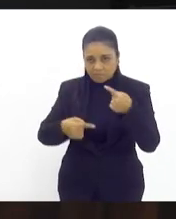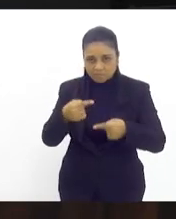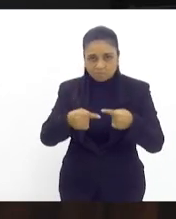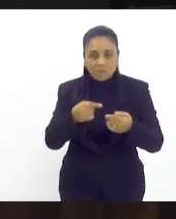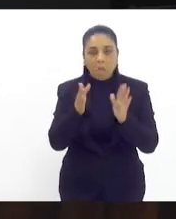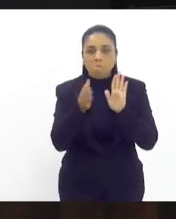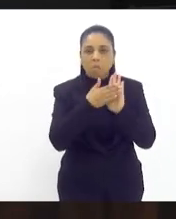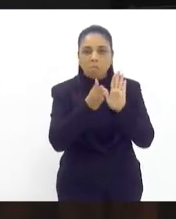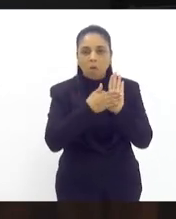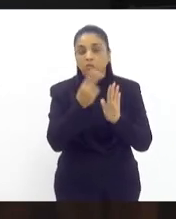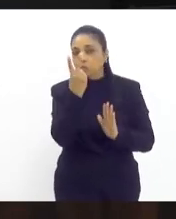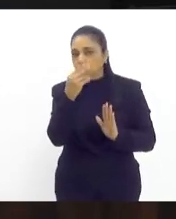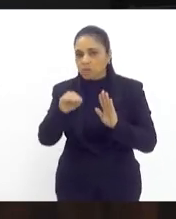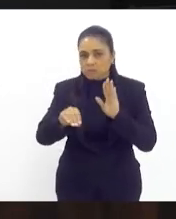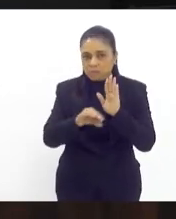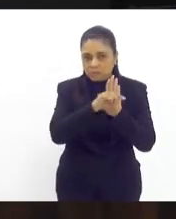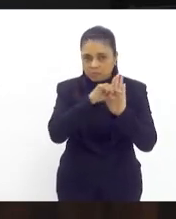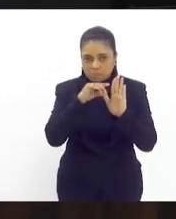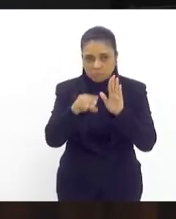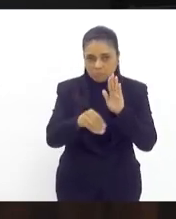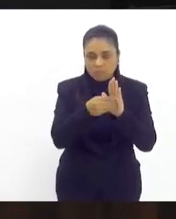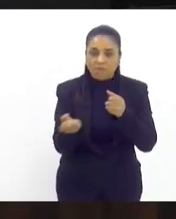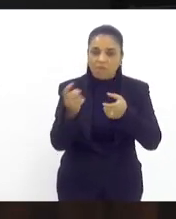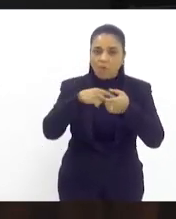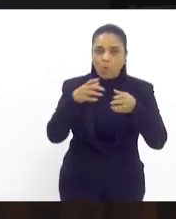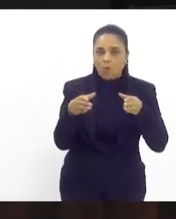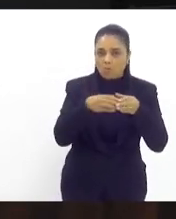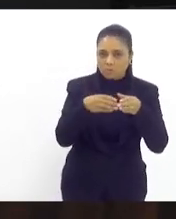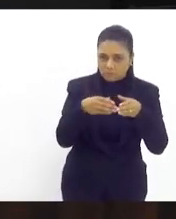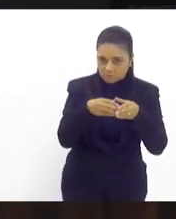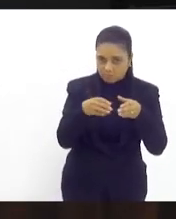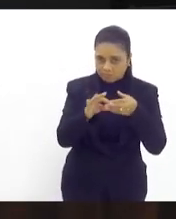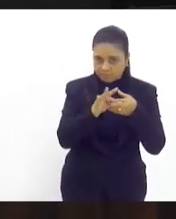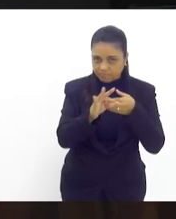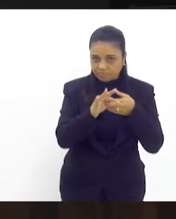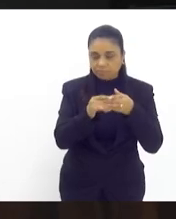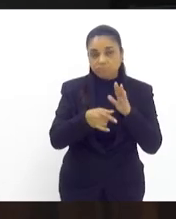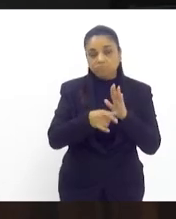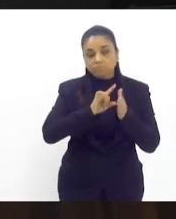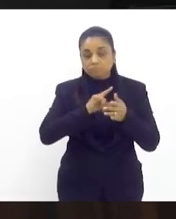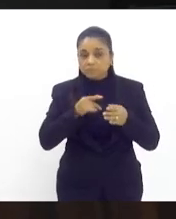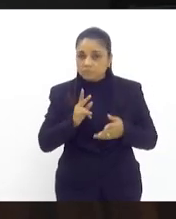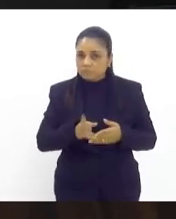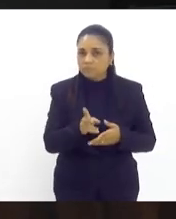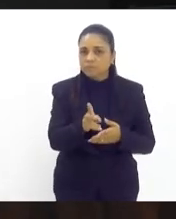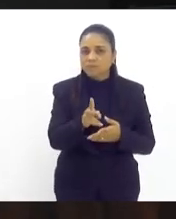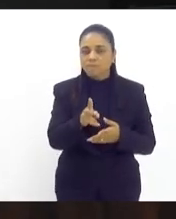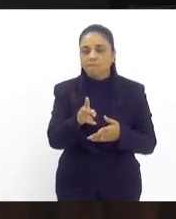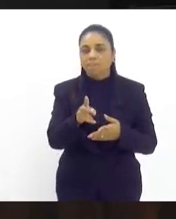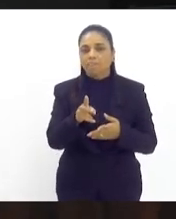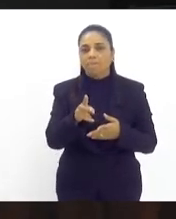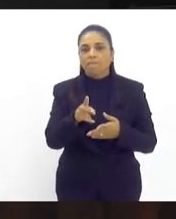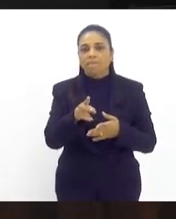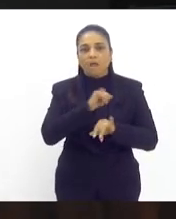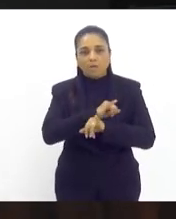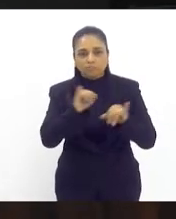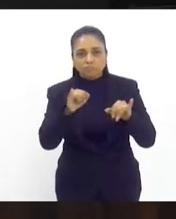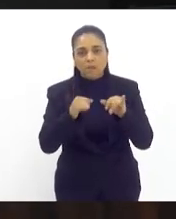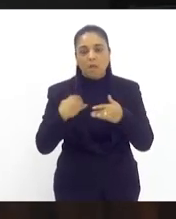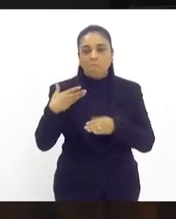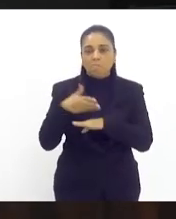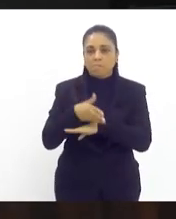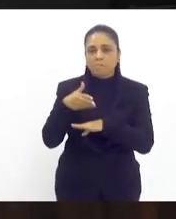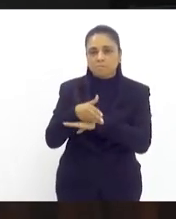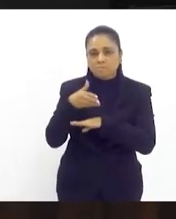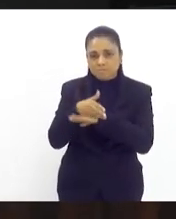apresente proposta recebeu duas emendas retorna às comissões antes de continuar aqui eu queria anunciar a